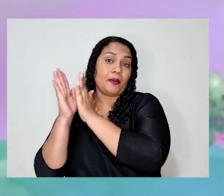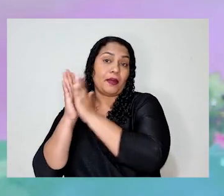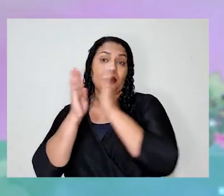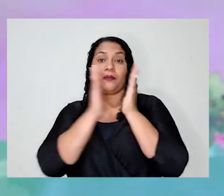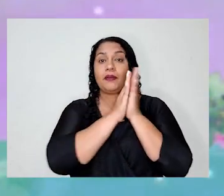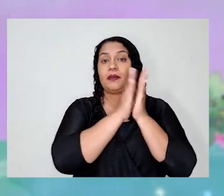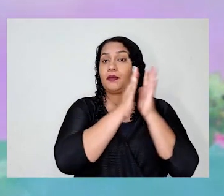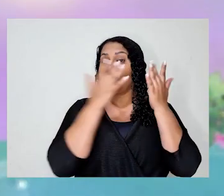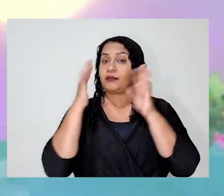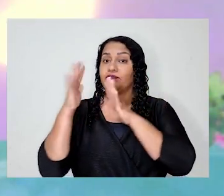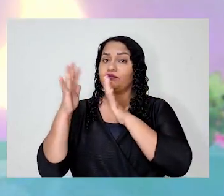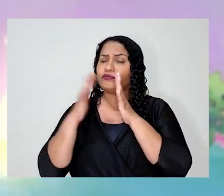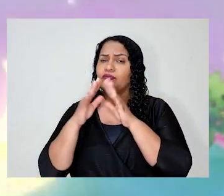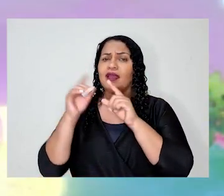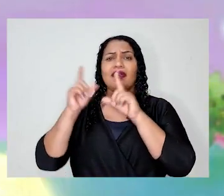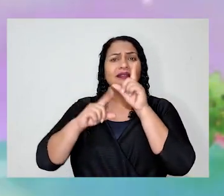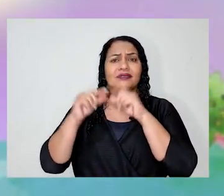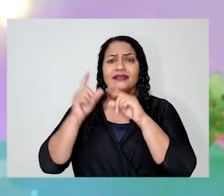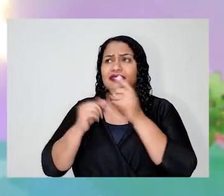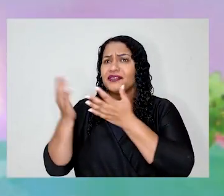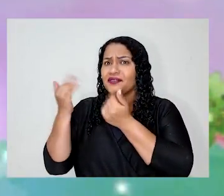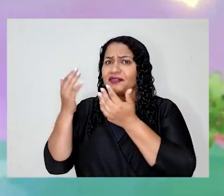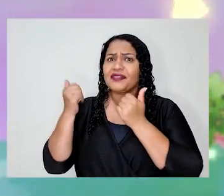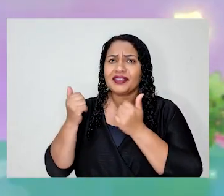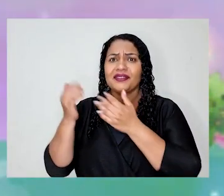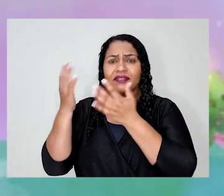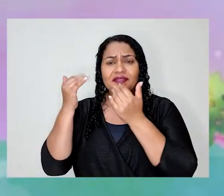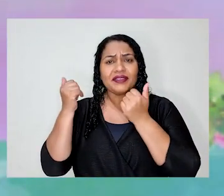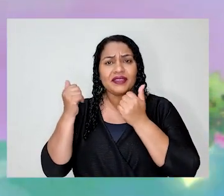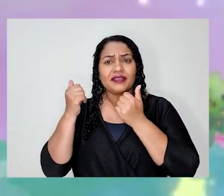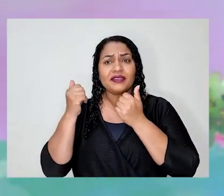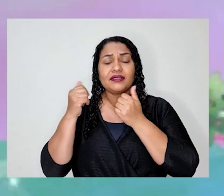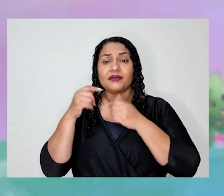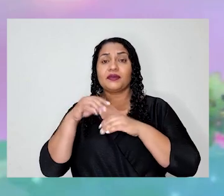Estrelinhas, estrelinhas, venham, estrelinhas,